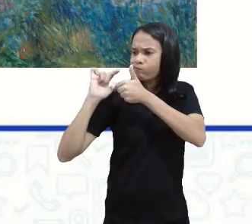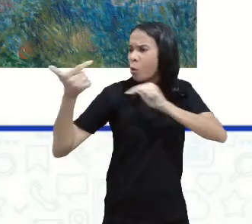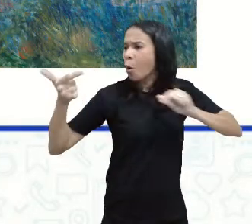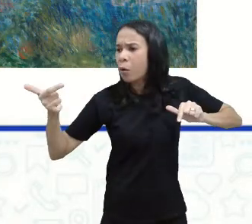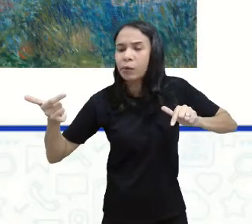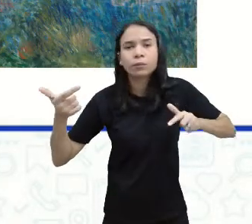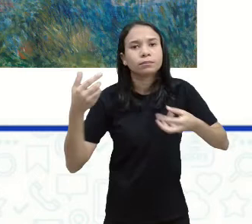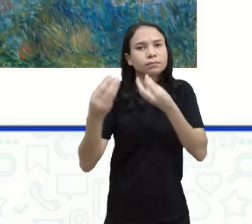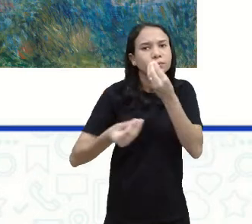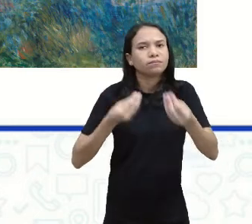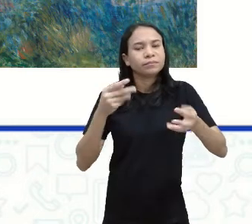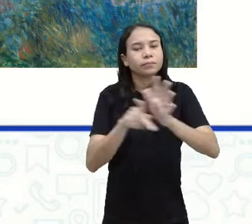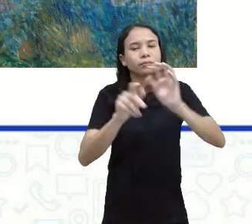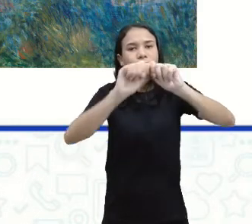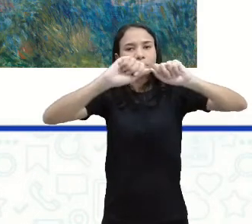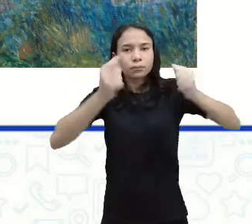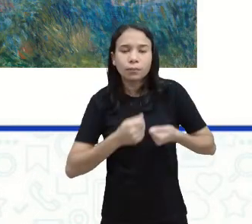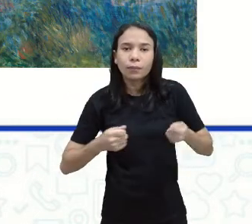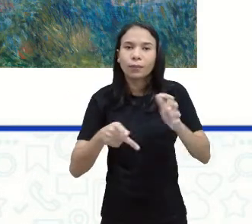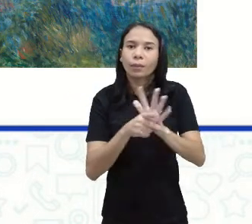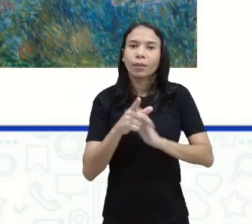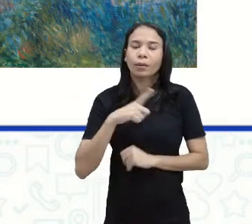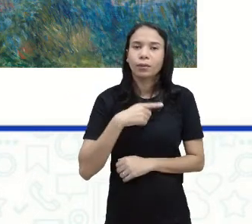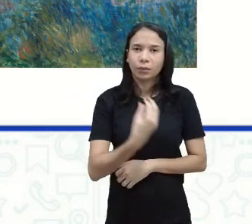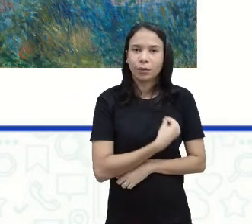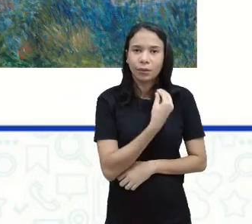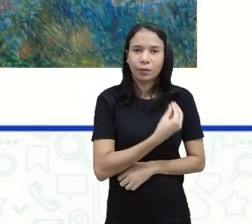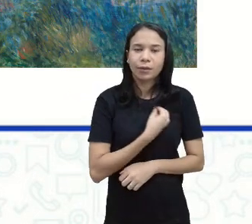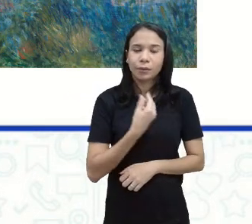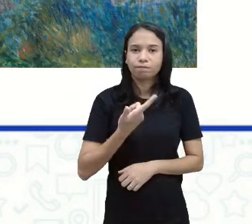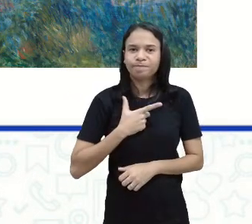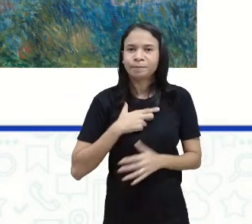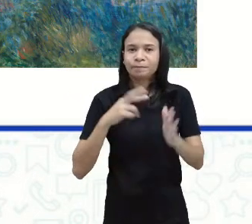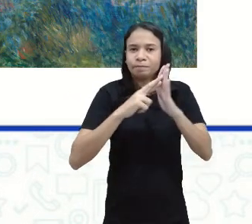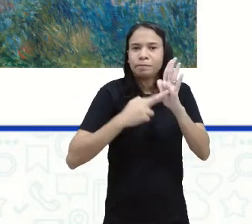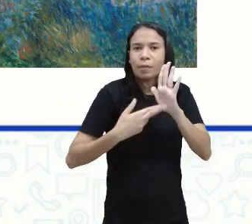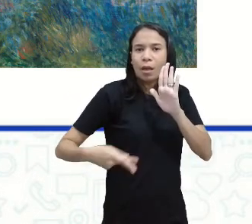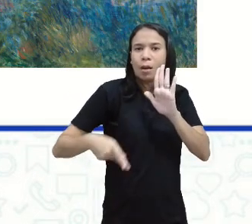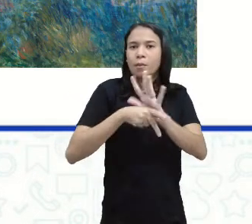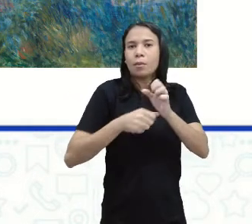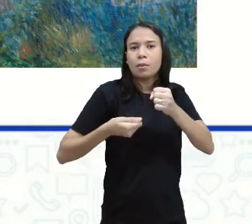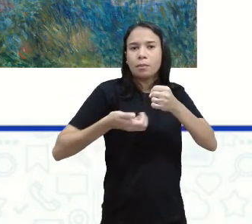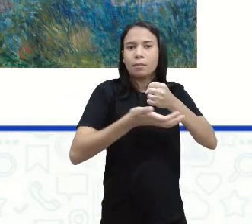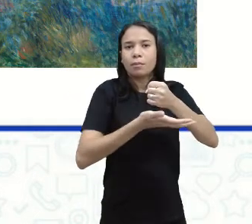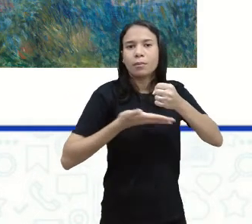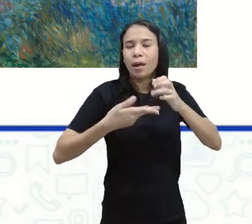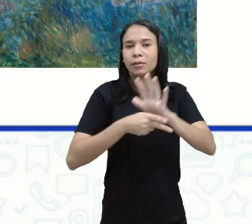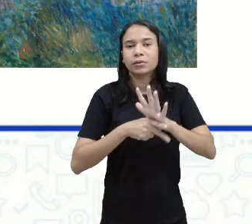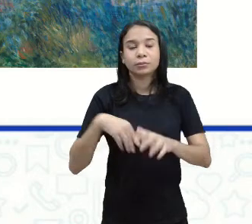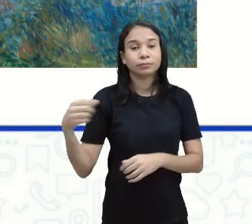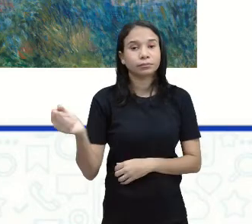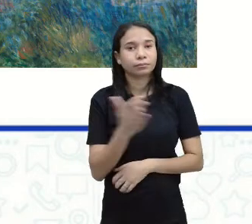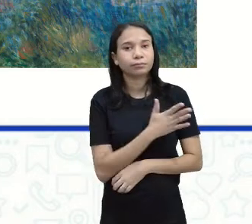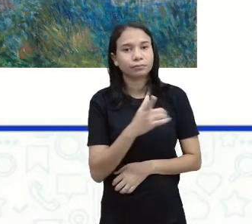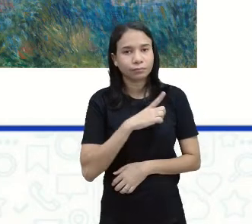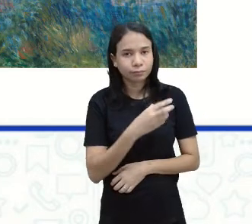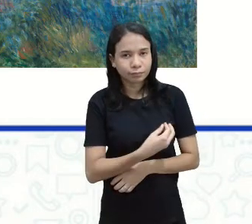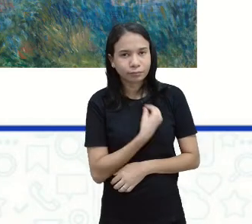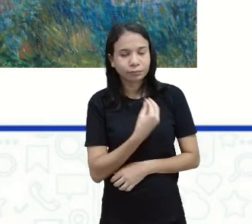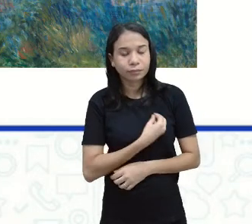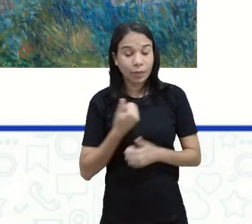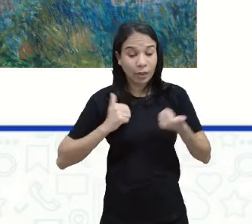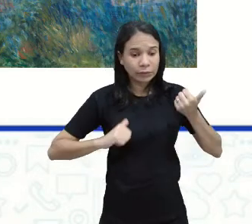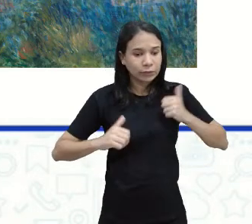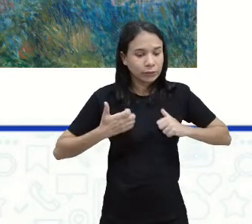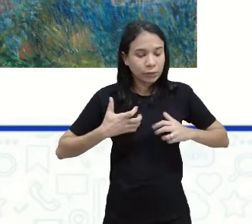impostas pelas academias de arte e pela tradição. Essas regras já não se sustentavam diante das nossas novas realidades e